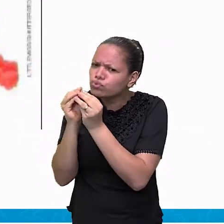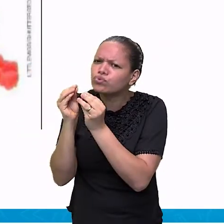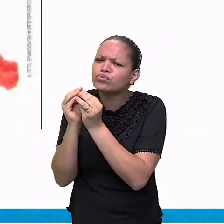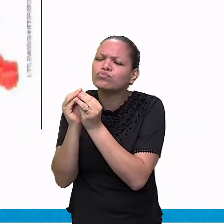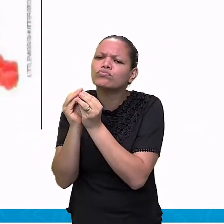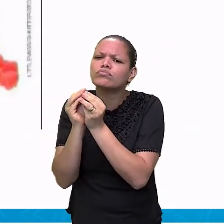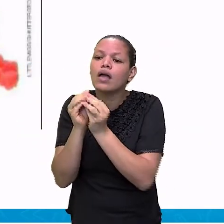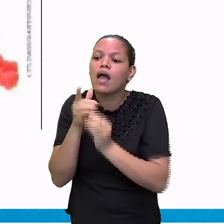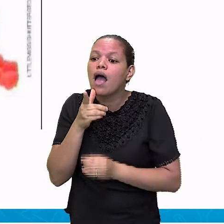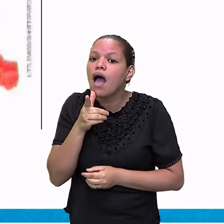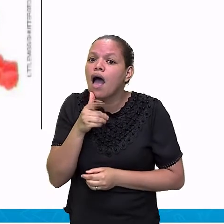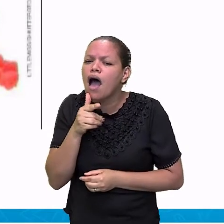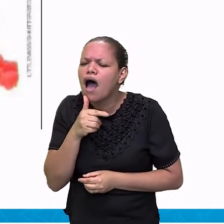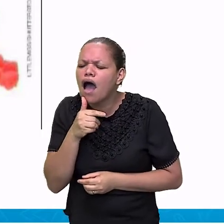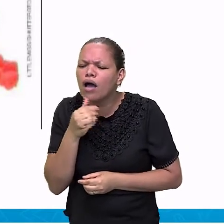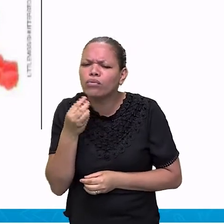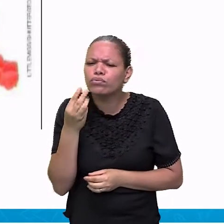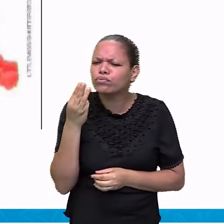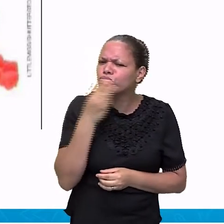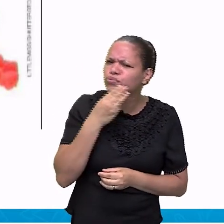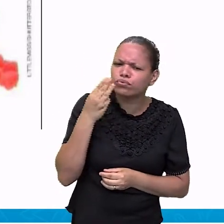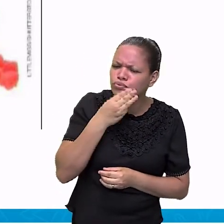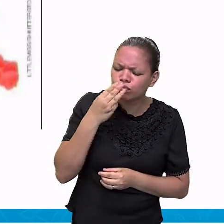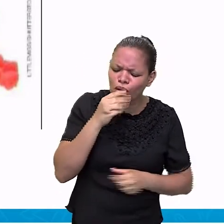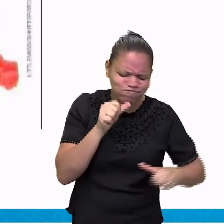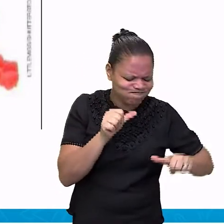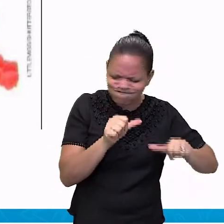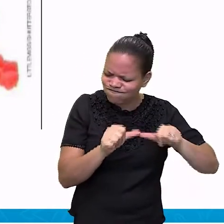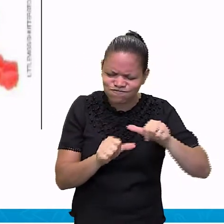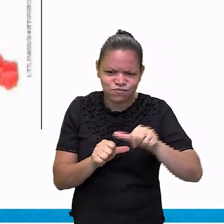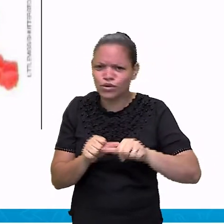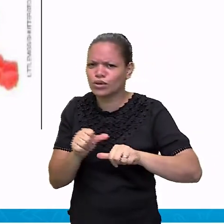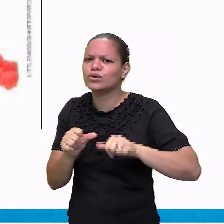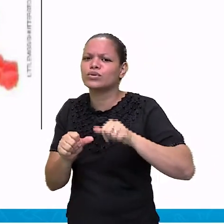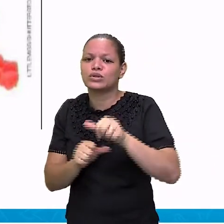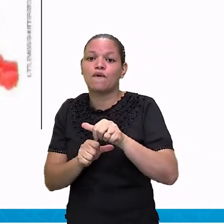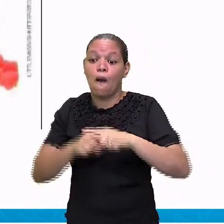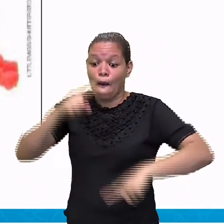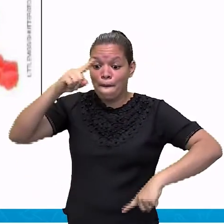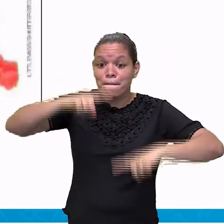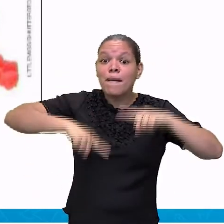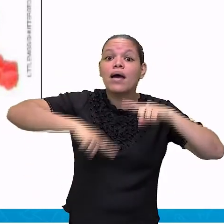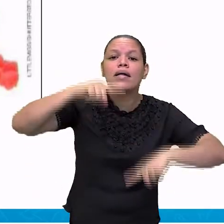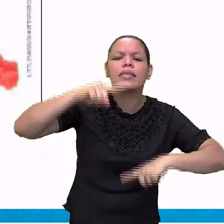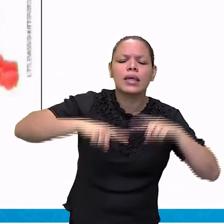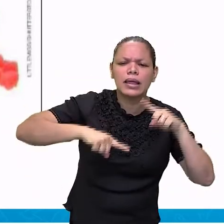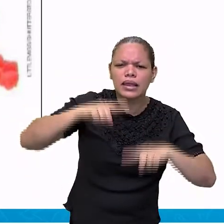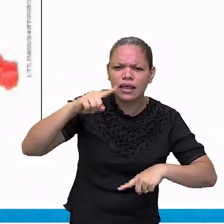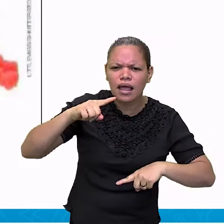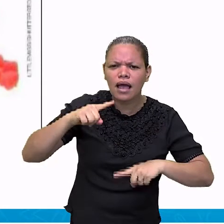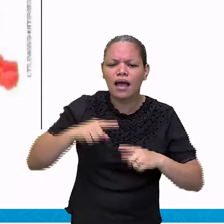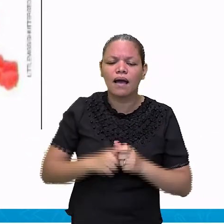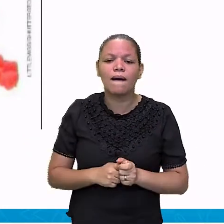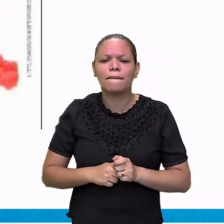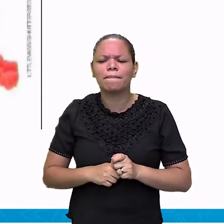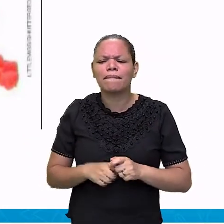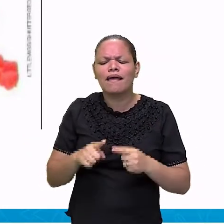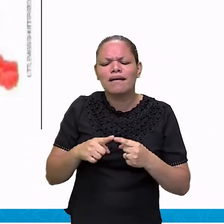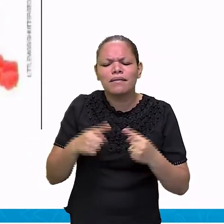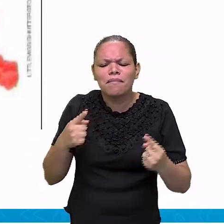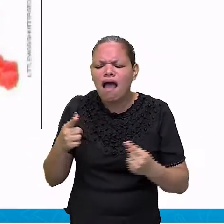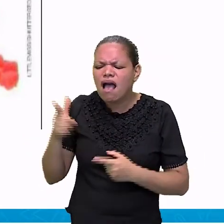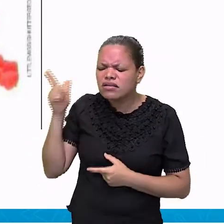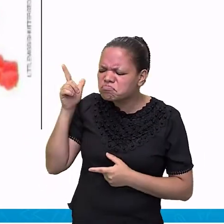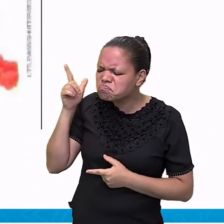a substância que o material é feito. Mesmo sem conseguirmos enxergar, o